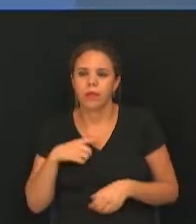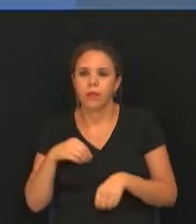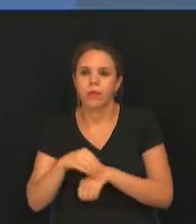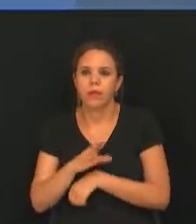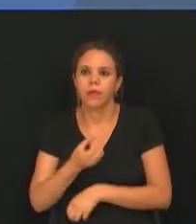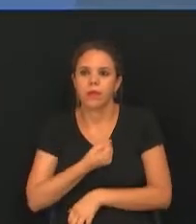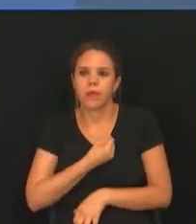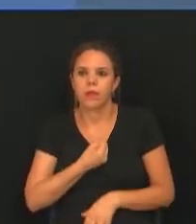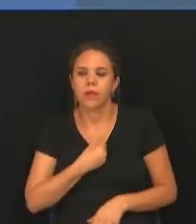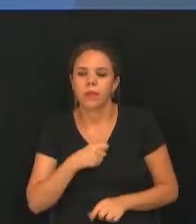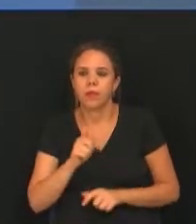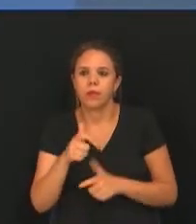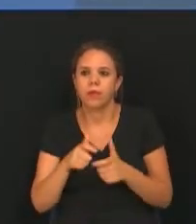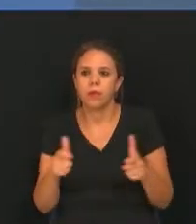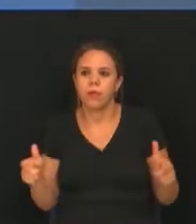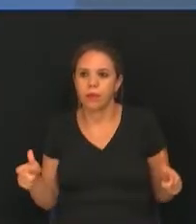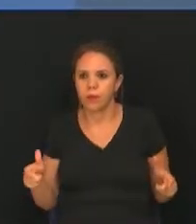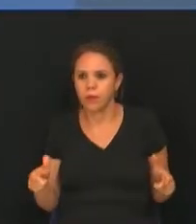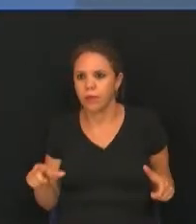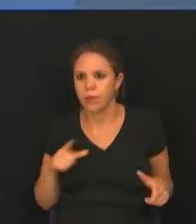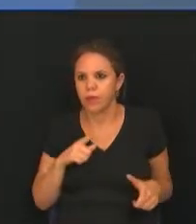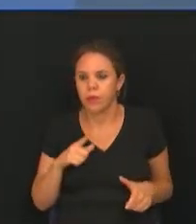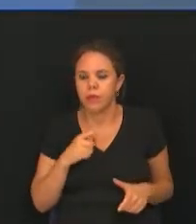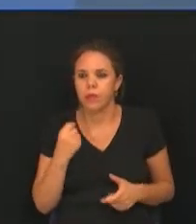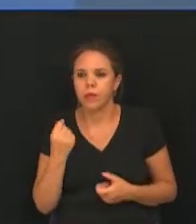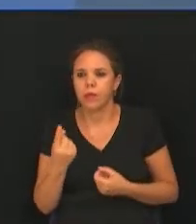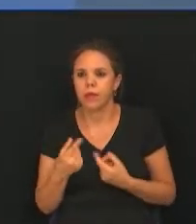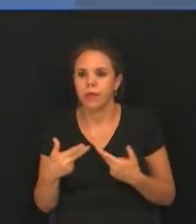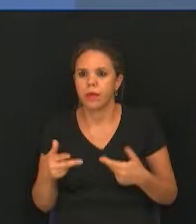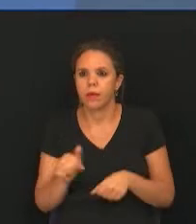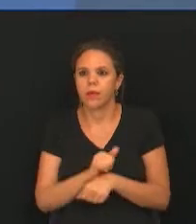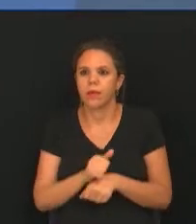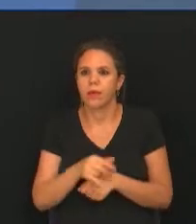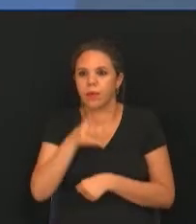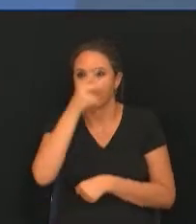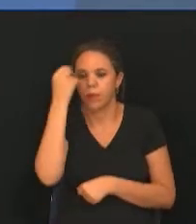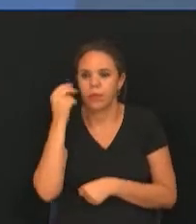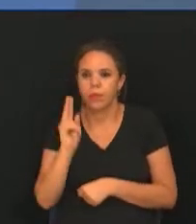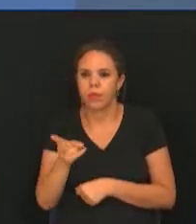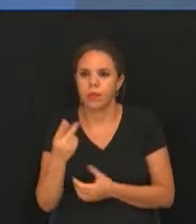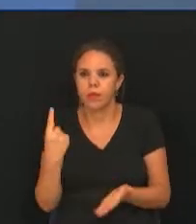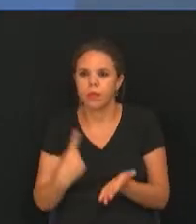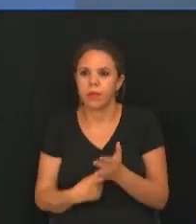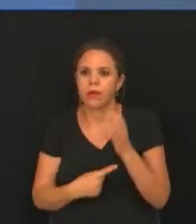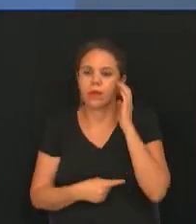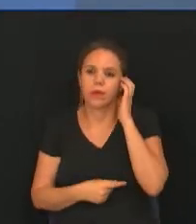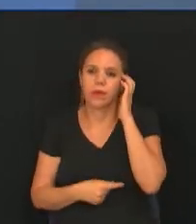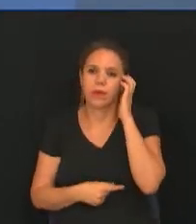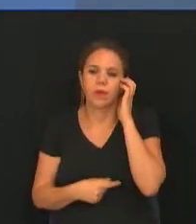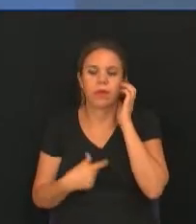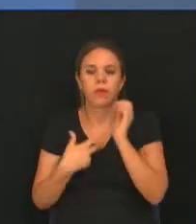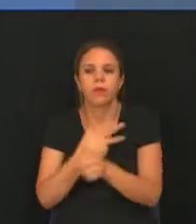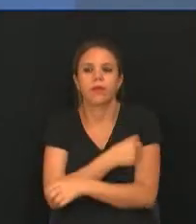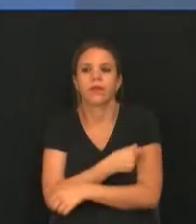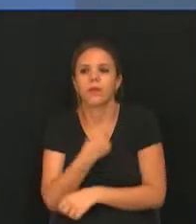que avançam conforme a gente tem alguns esquemas, a prefeitura continua com agendamento no